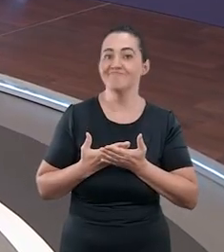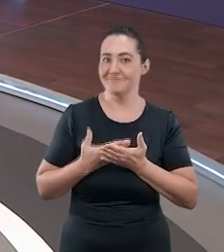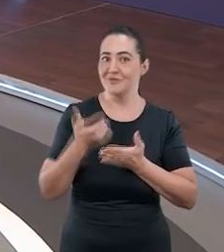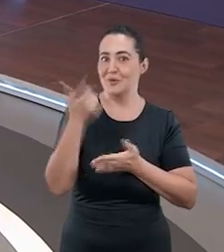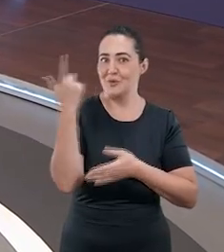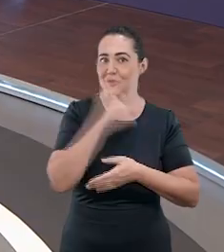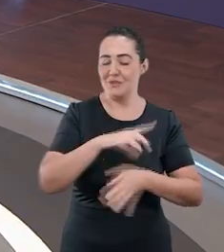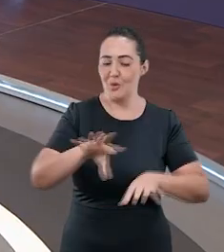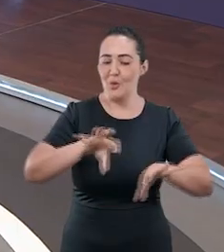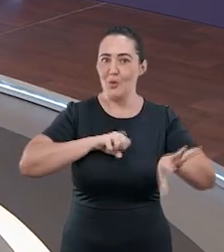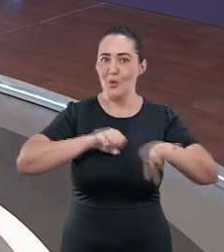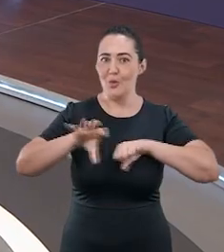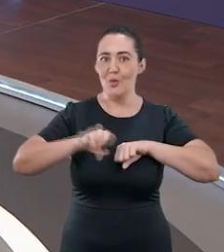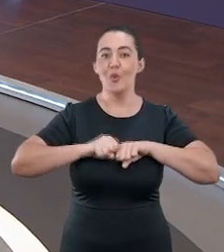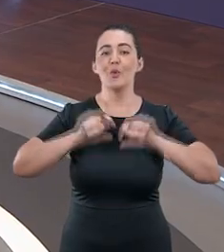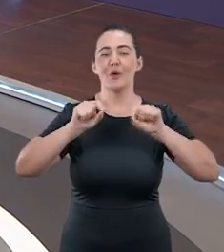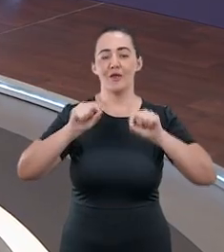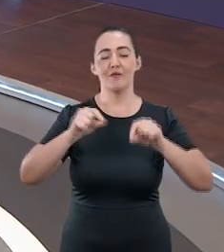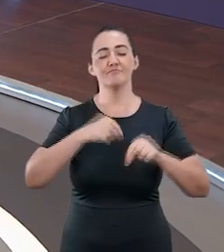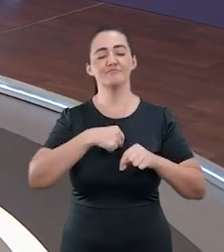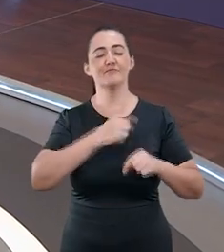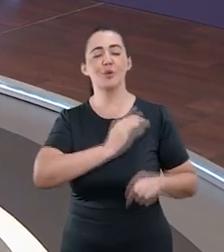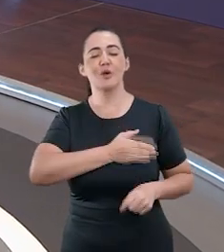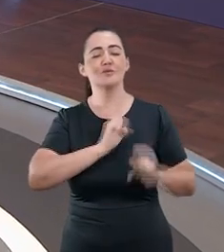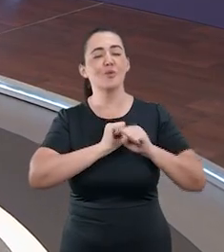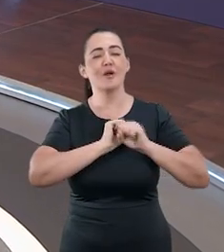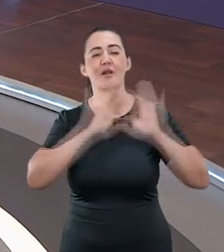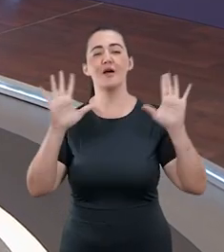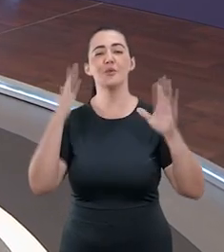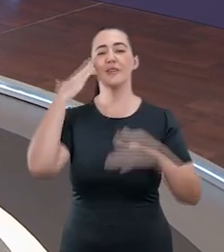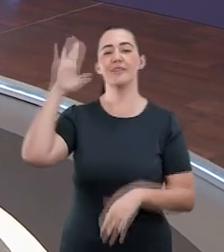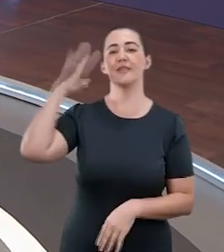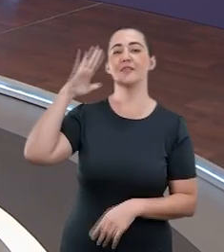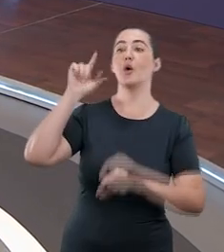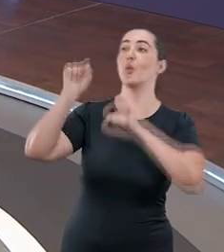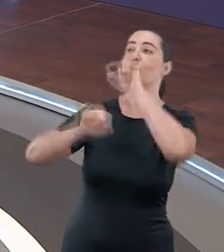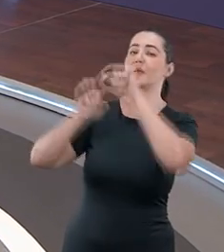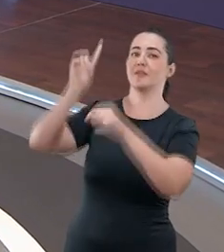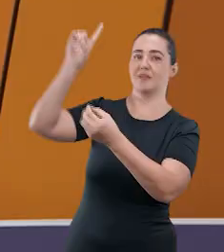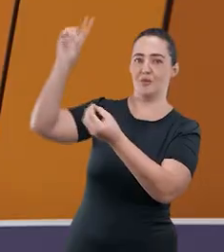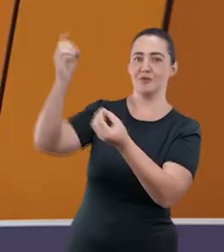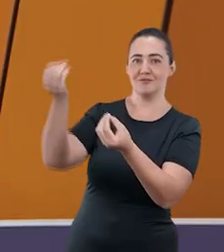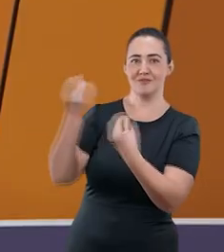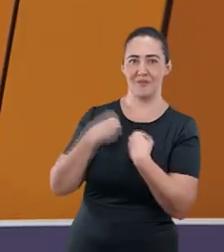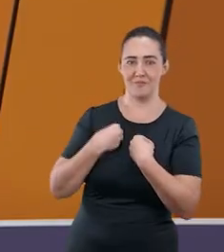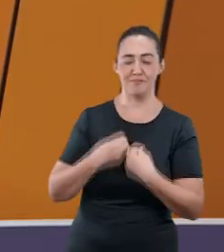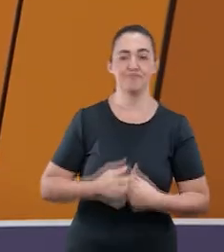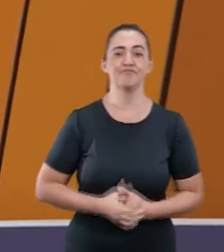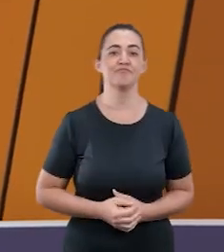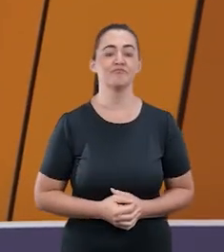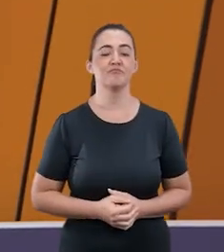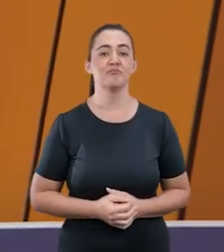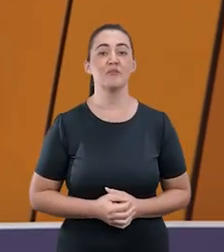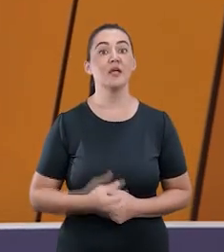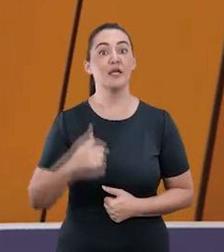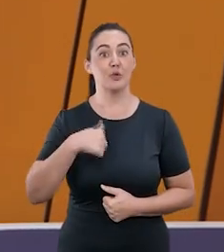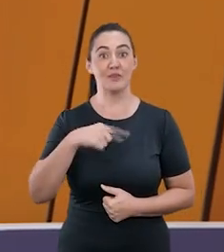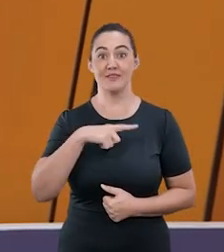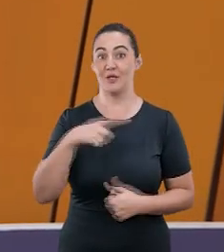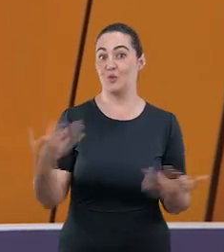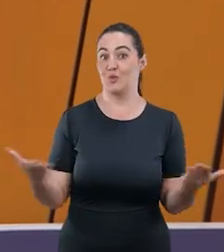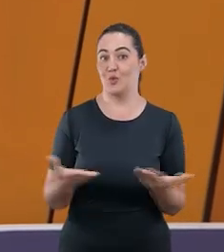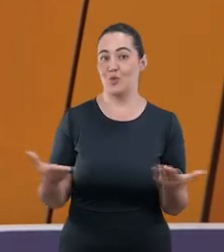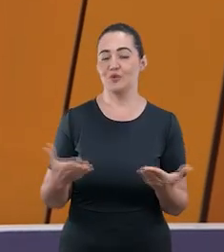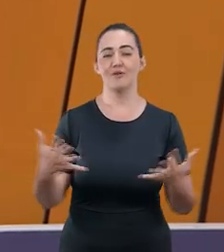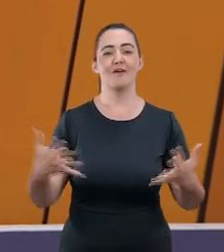que essa mensagem ela seja muito clara para o seu coração e para a sua vida. E por falar em mensagem,